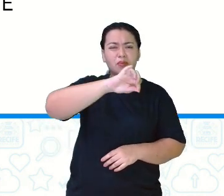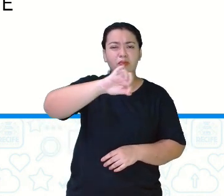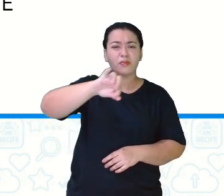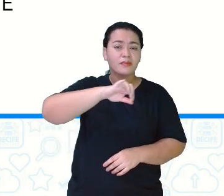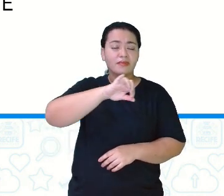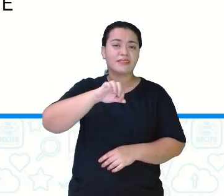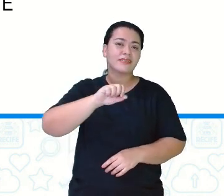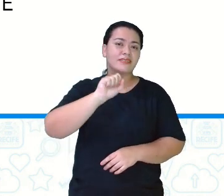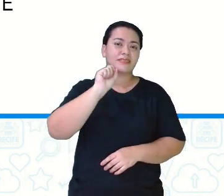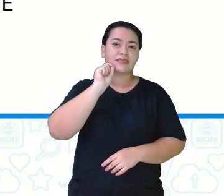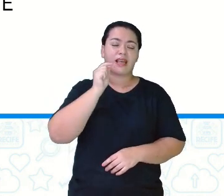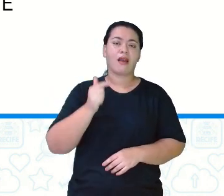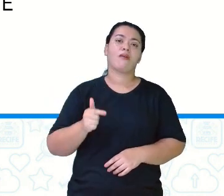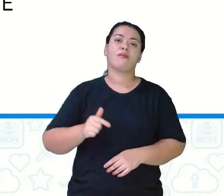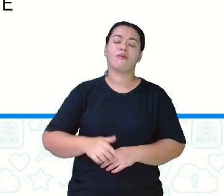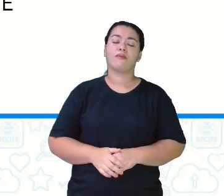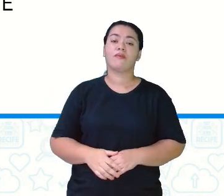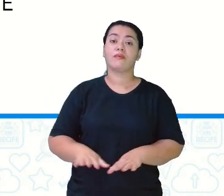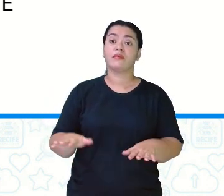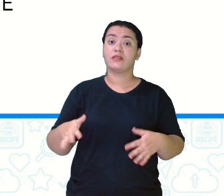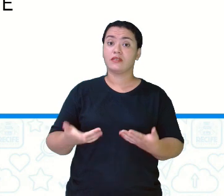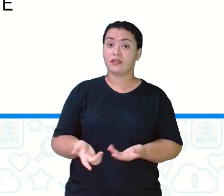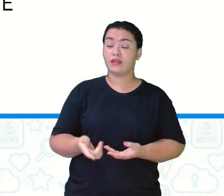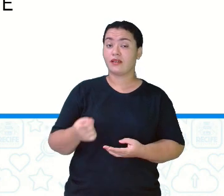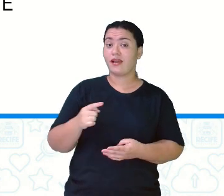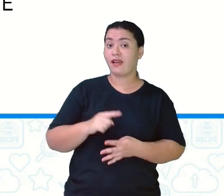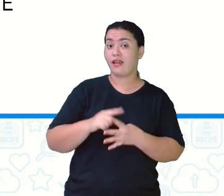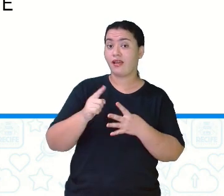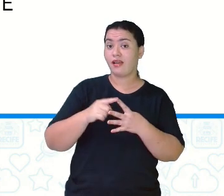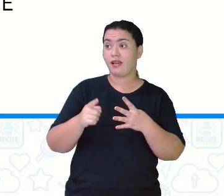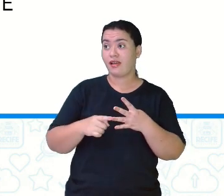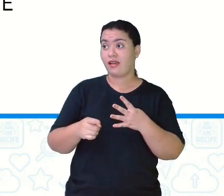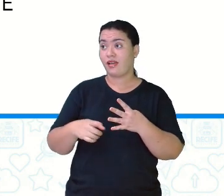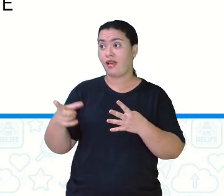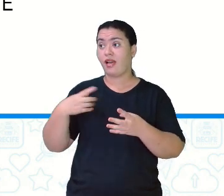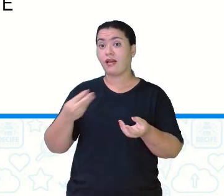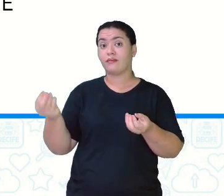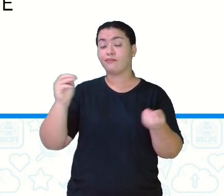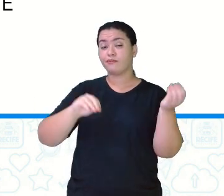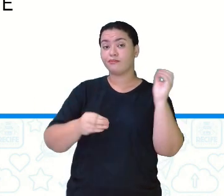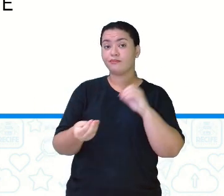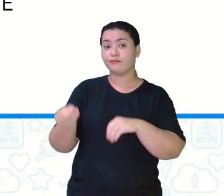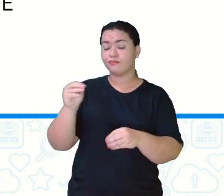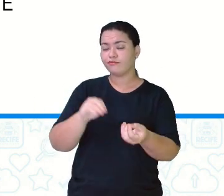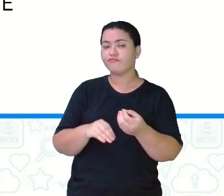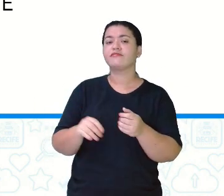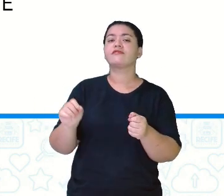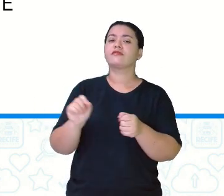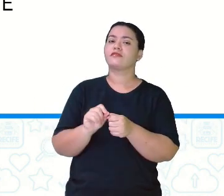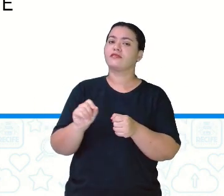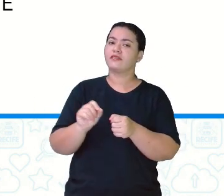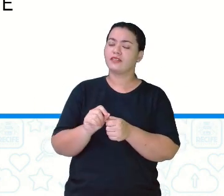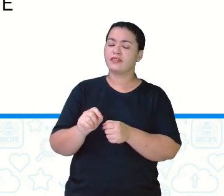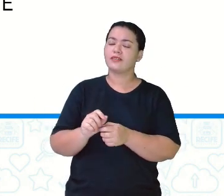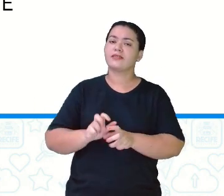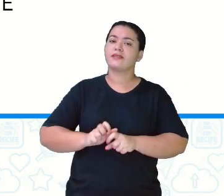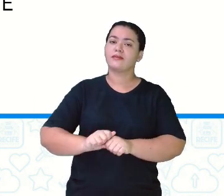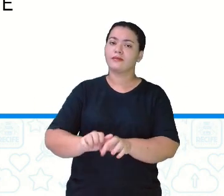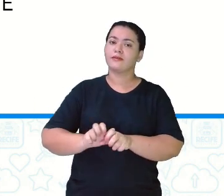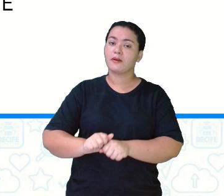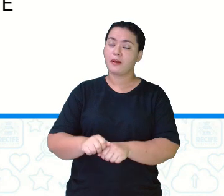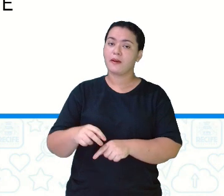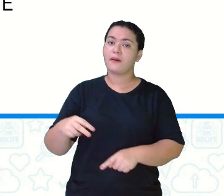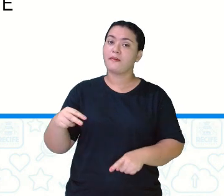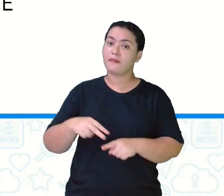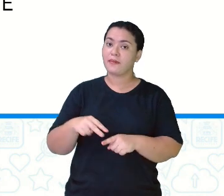de sal. Esses são os ingredientes para você fazer a sua pizza.